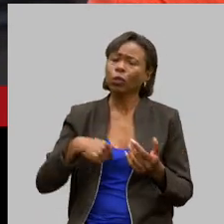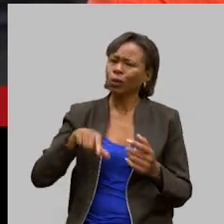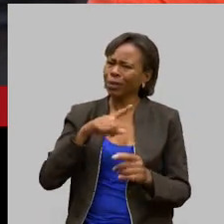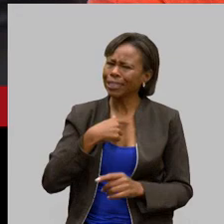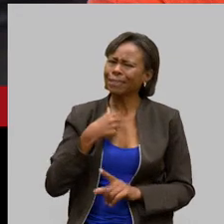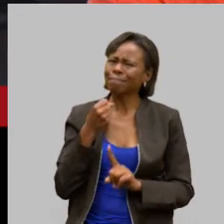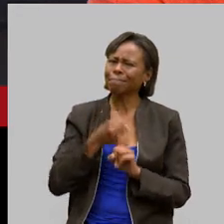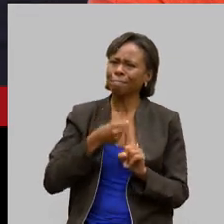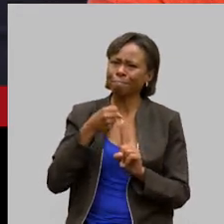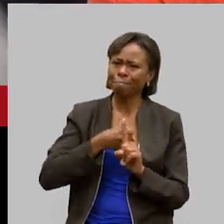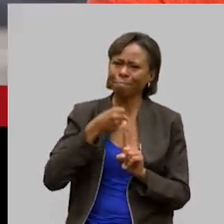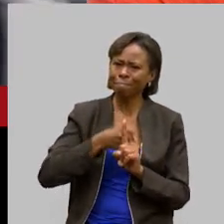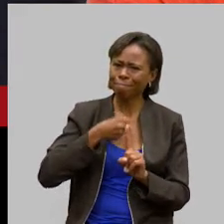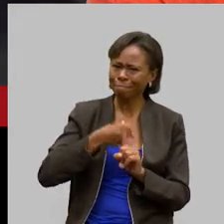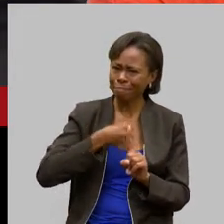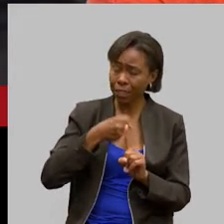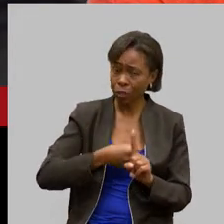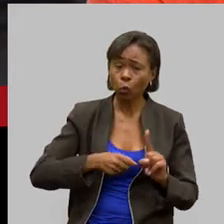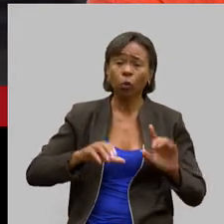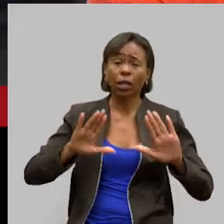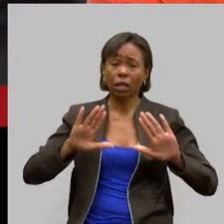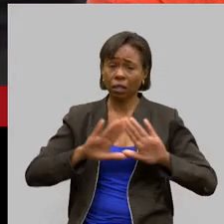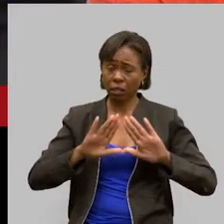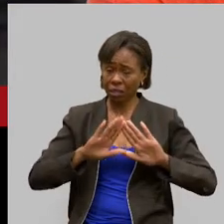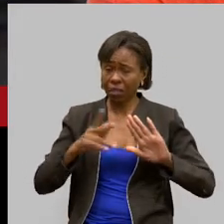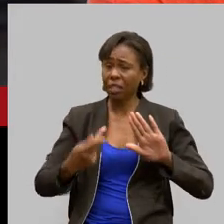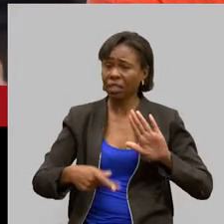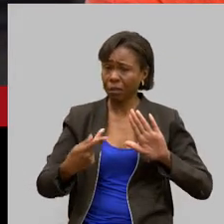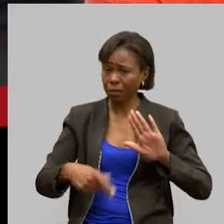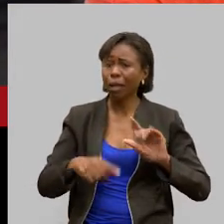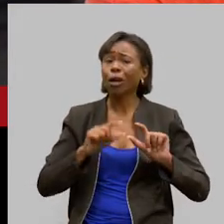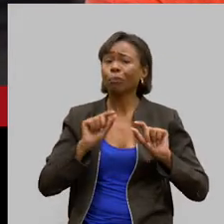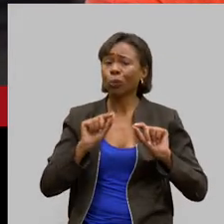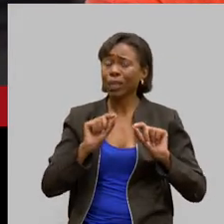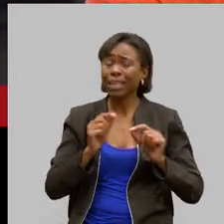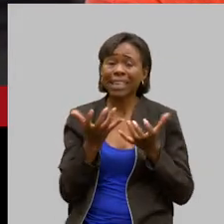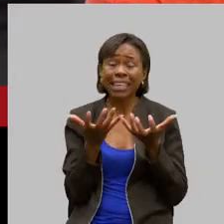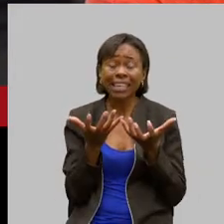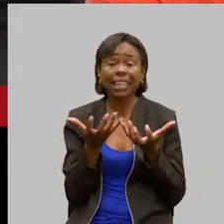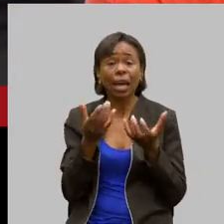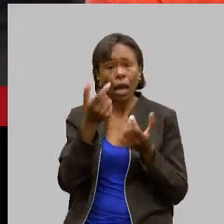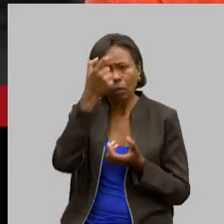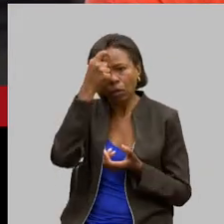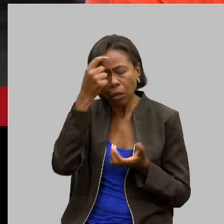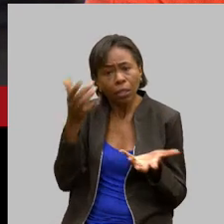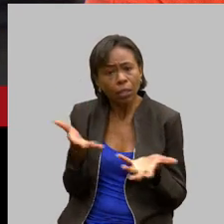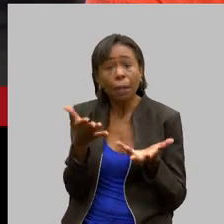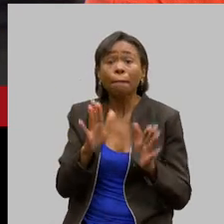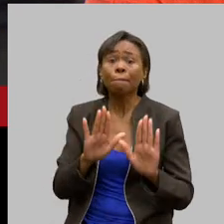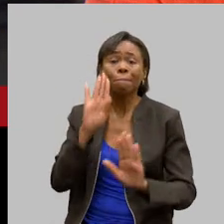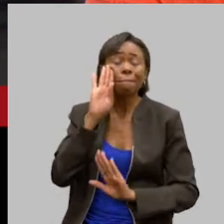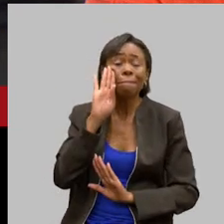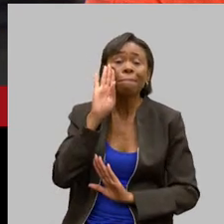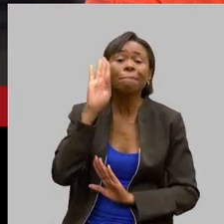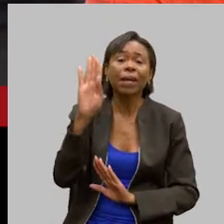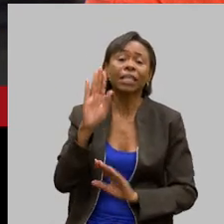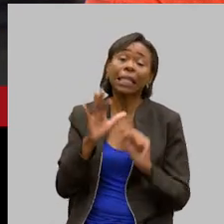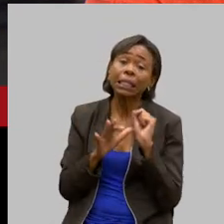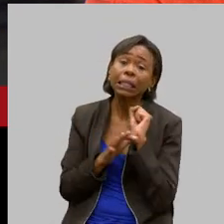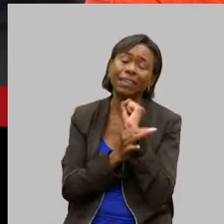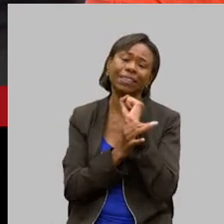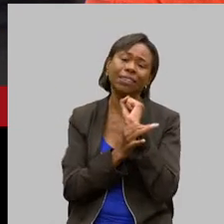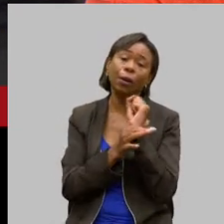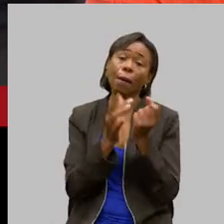árdua que nós temos travado aqui na Assembleia no sentido de zelar de promover essa conscientização Mas acima de tudo de assegurar condições